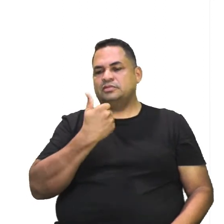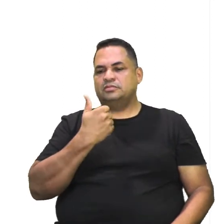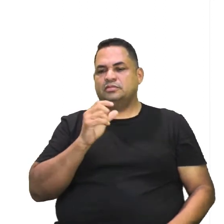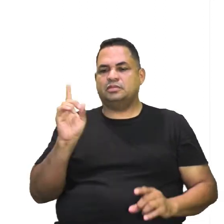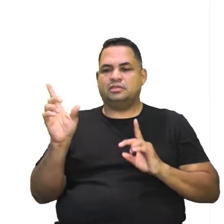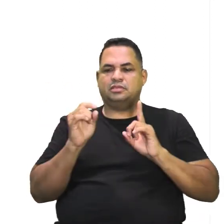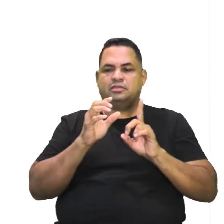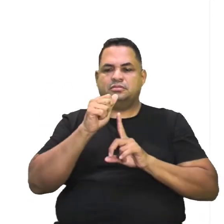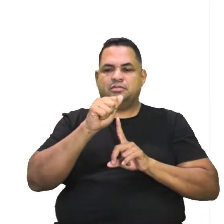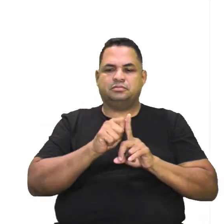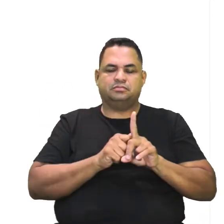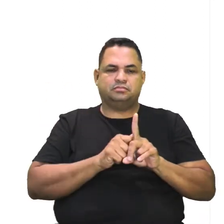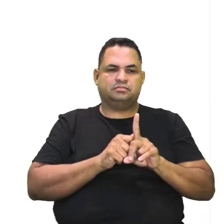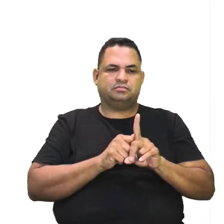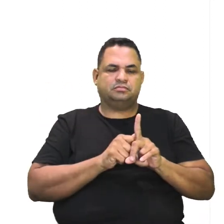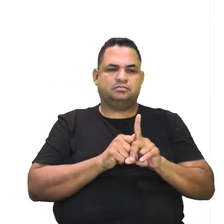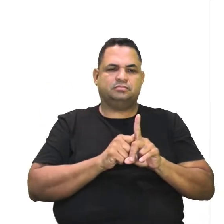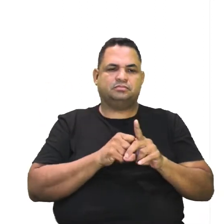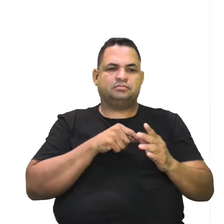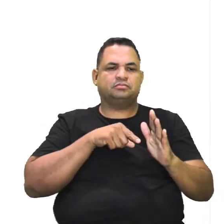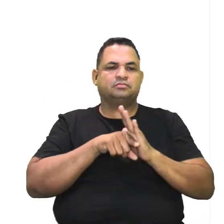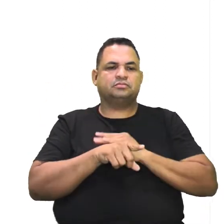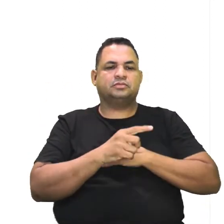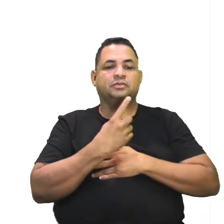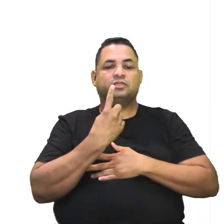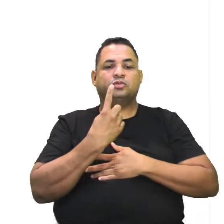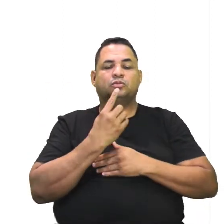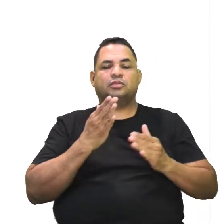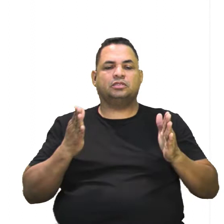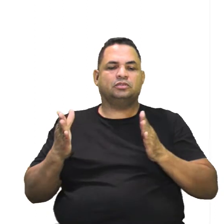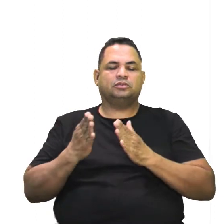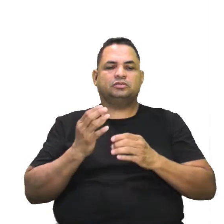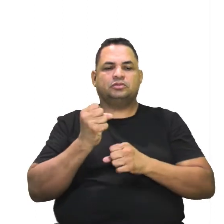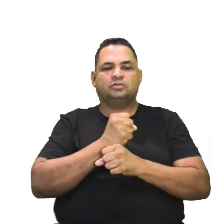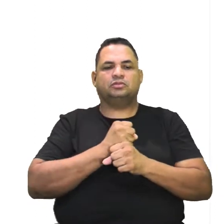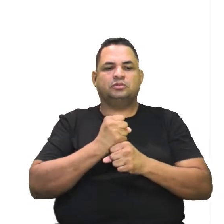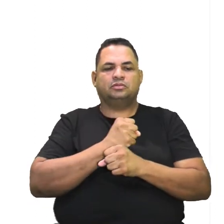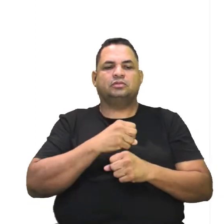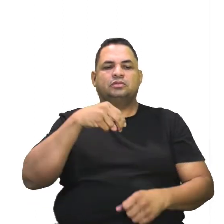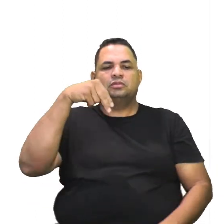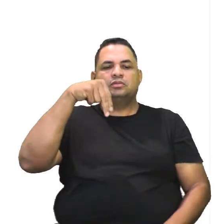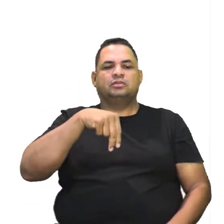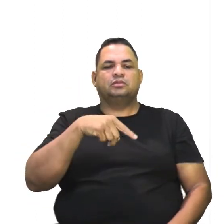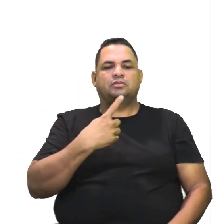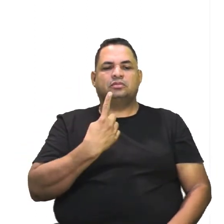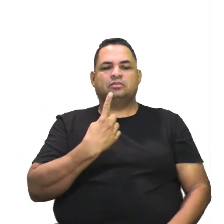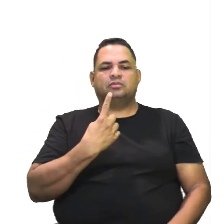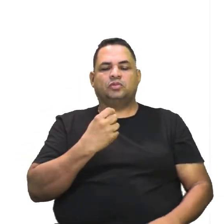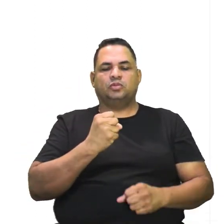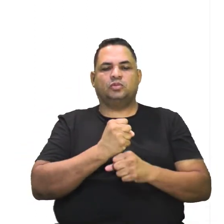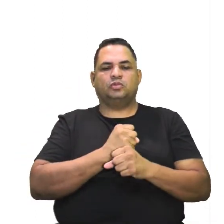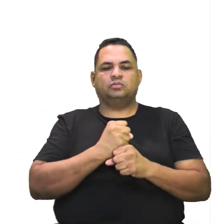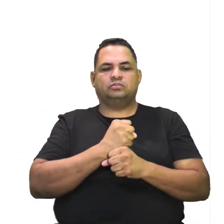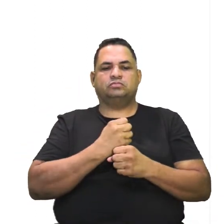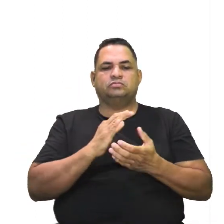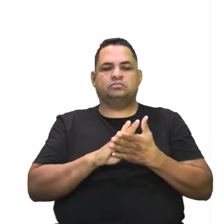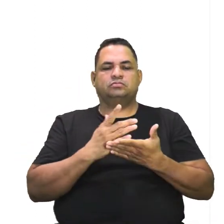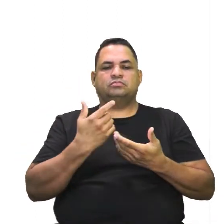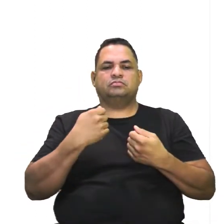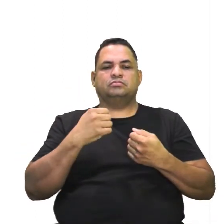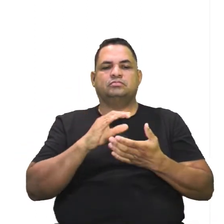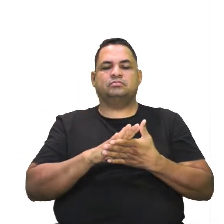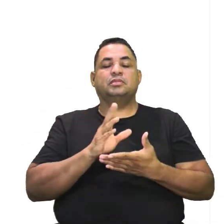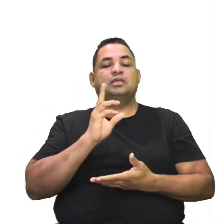mês, né? Uhum. E ele quer saber em um ano, então o N é 12. Ah, o N é um ano. E como sempre, a gente